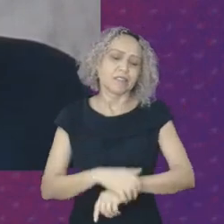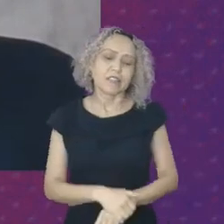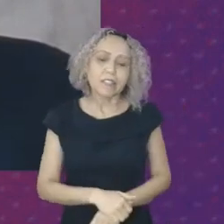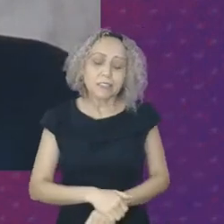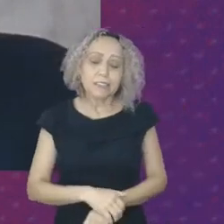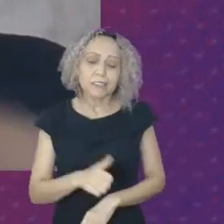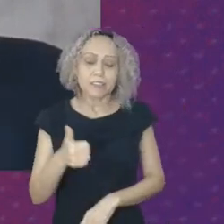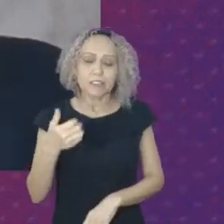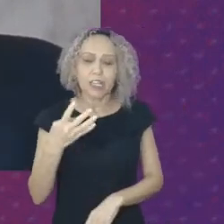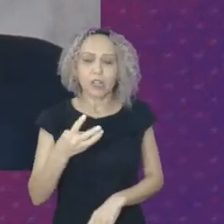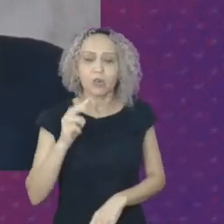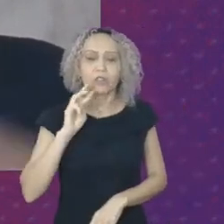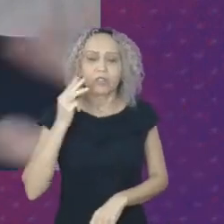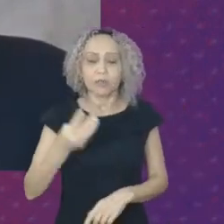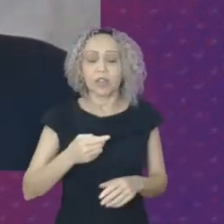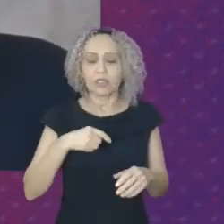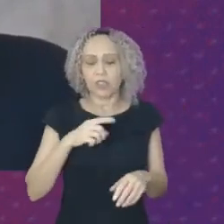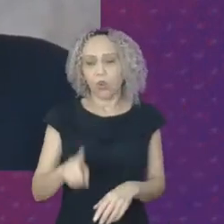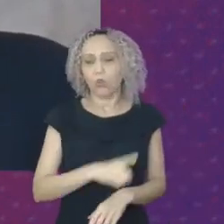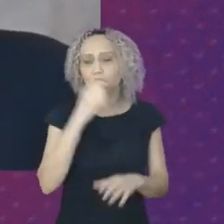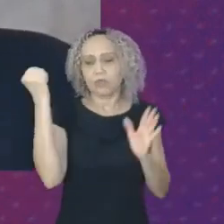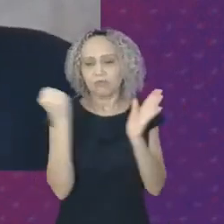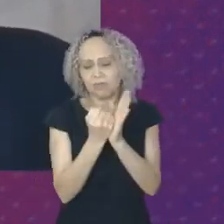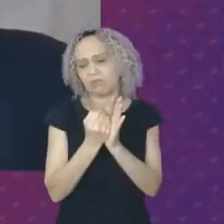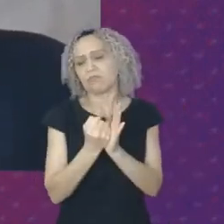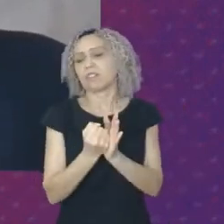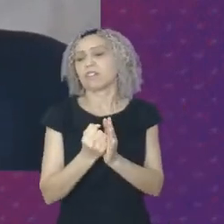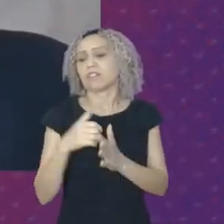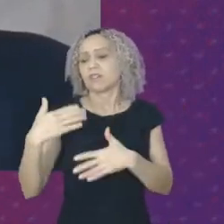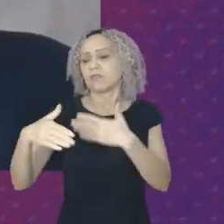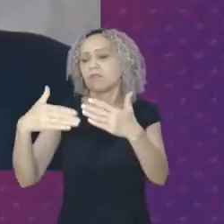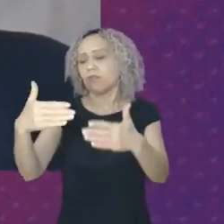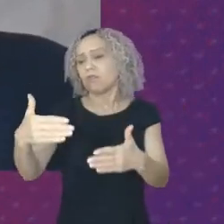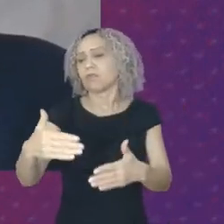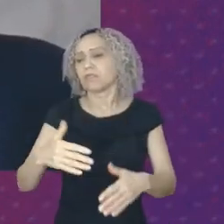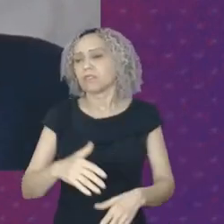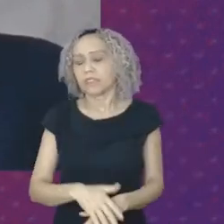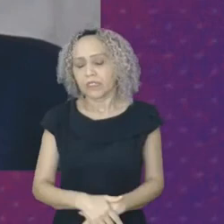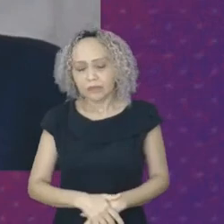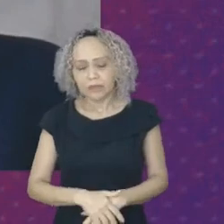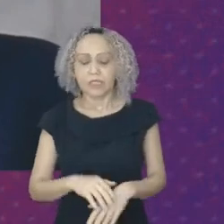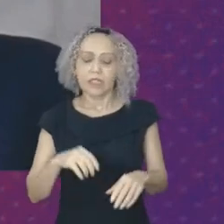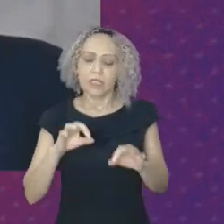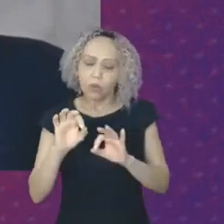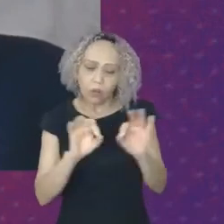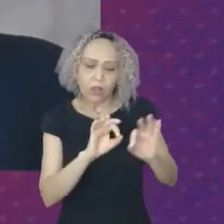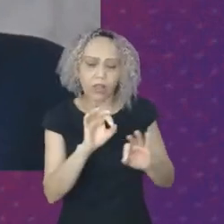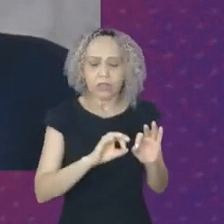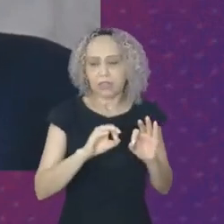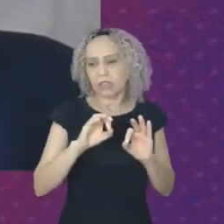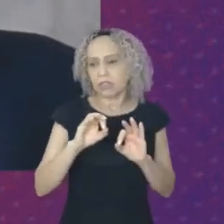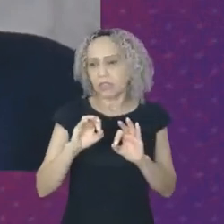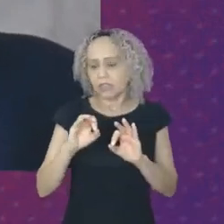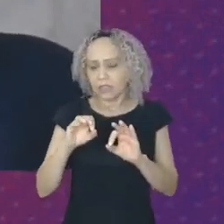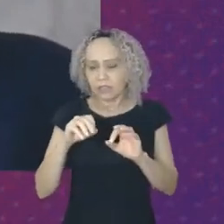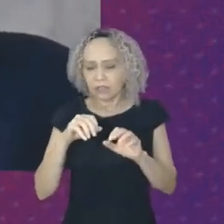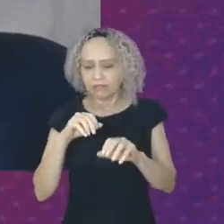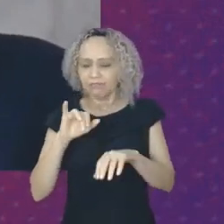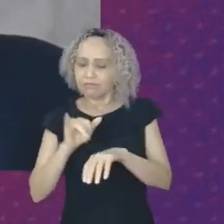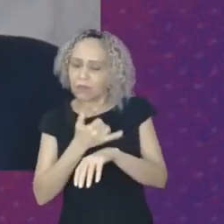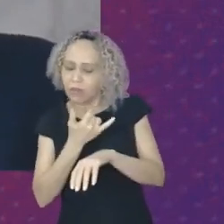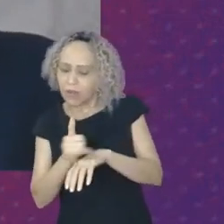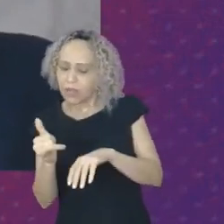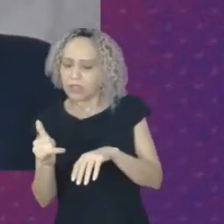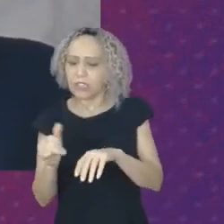interministerial para que nós possamos elaborar ações de enfrentamento à violência política de